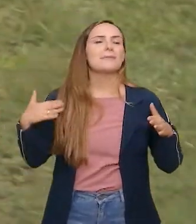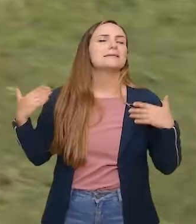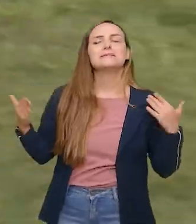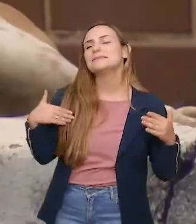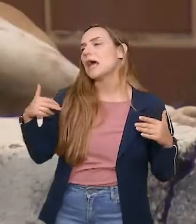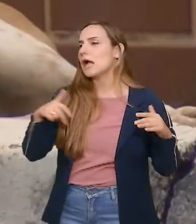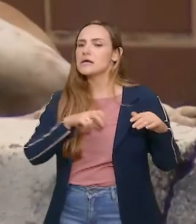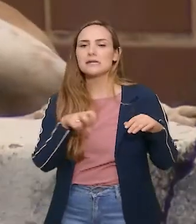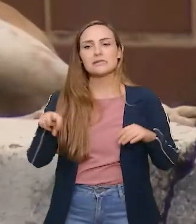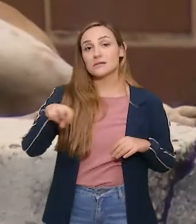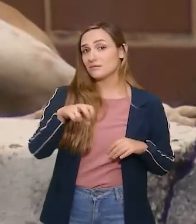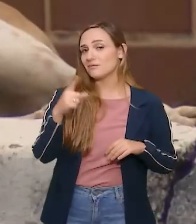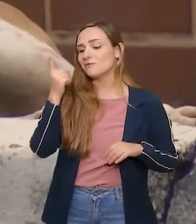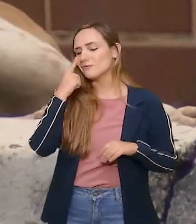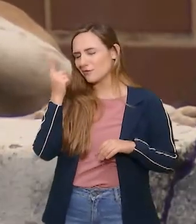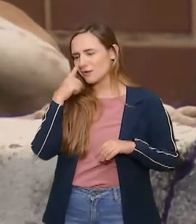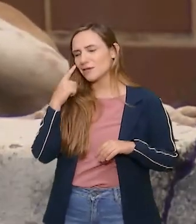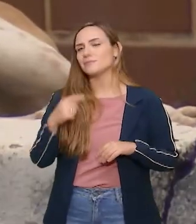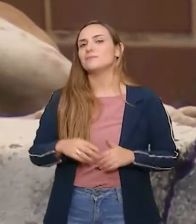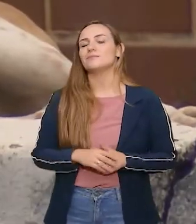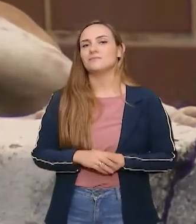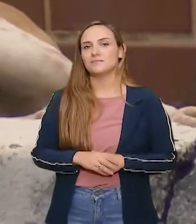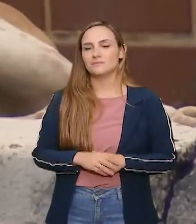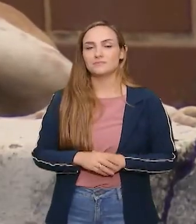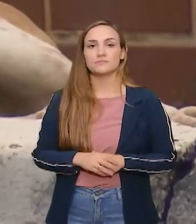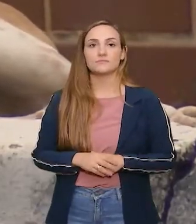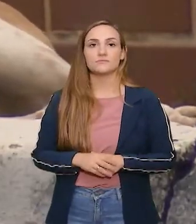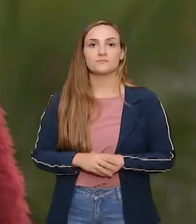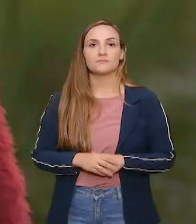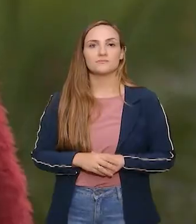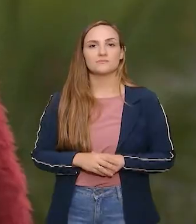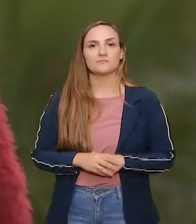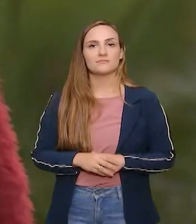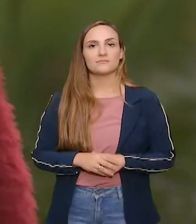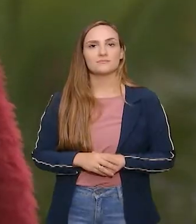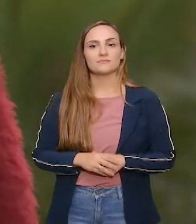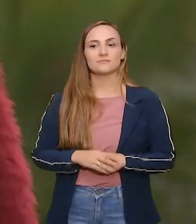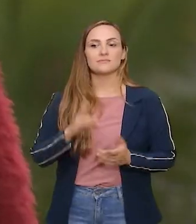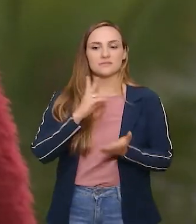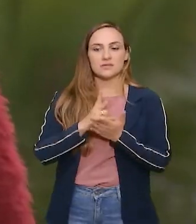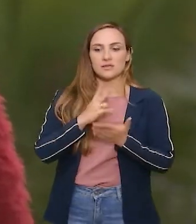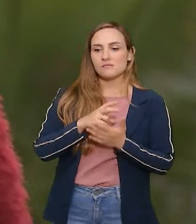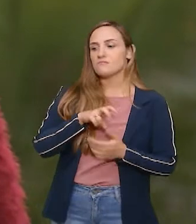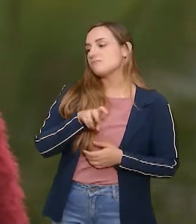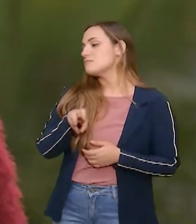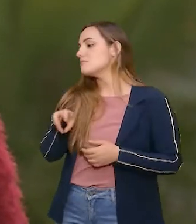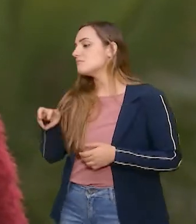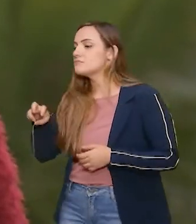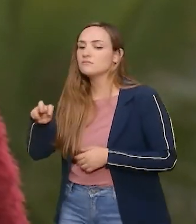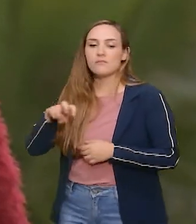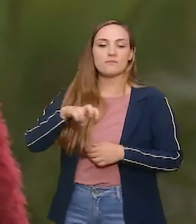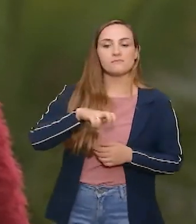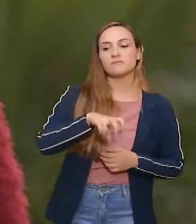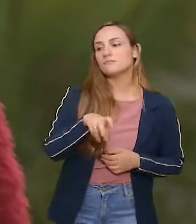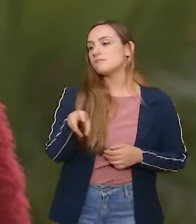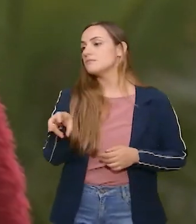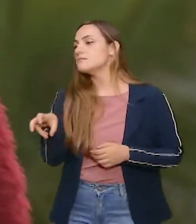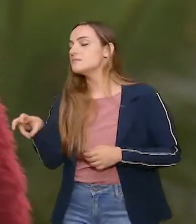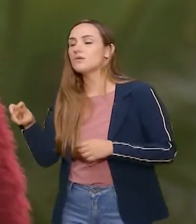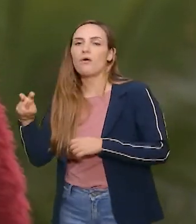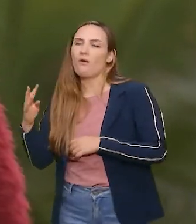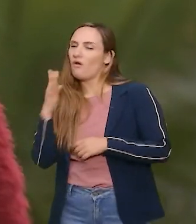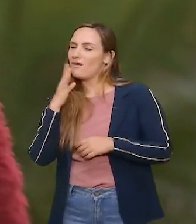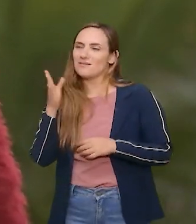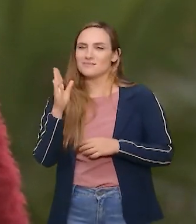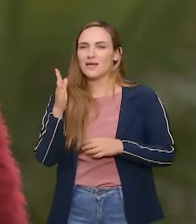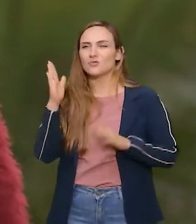curtir a liberdade. Olha só a folga. Ele criou essa rotina de circular pelo condomínio um pouquinho aqui